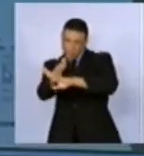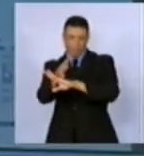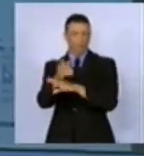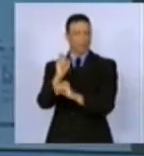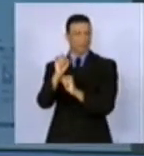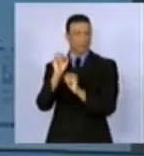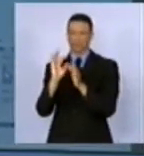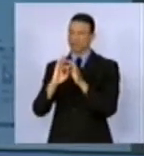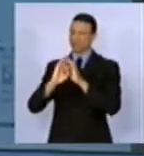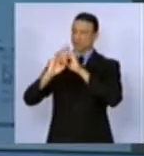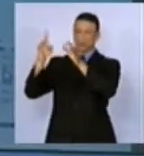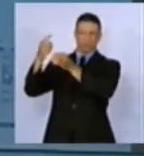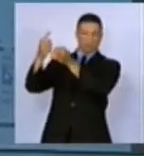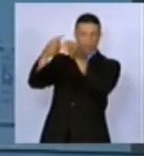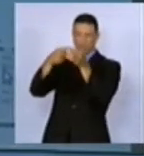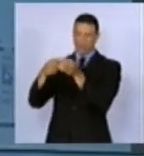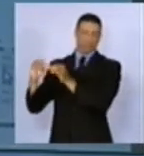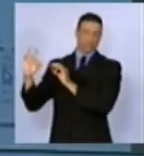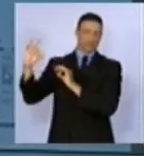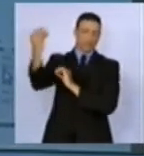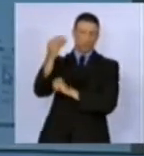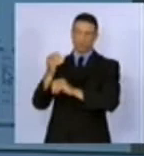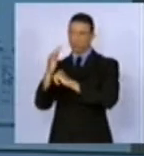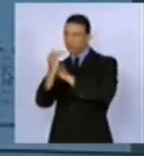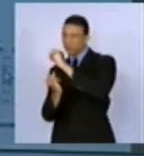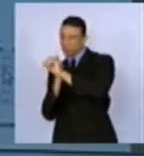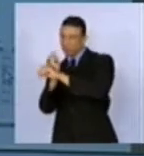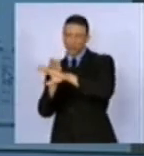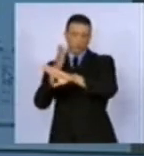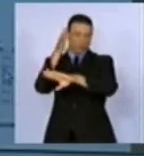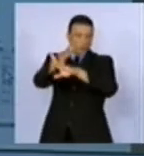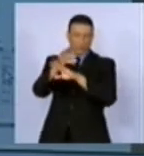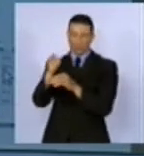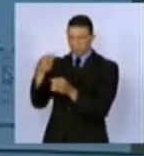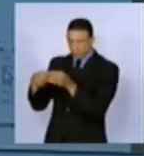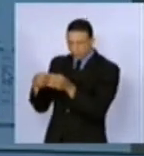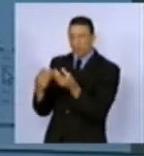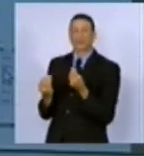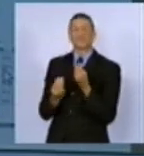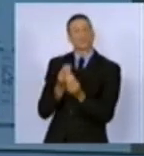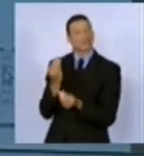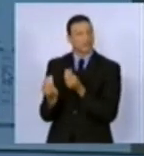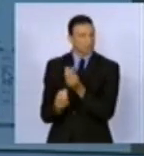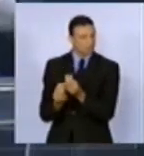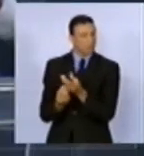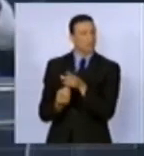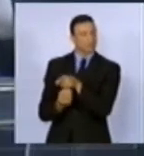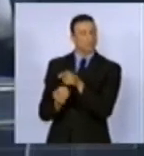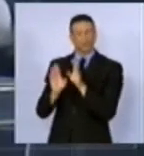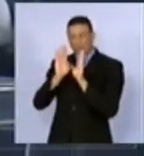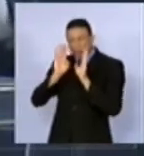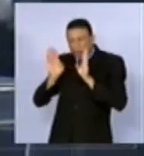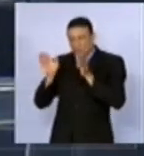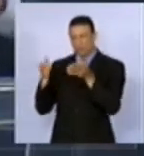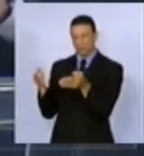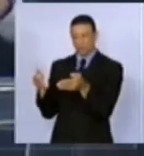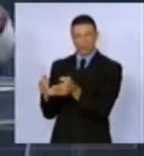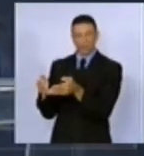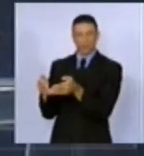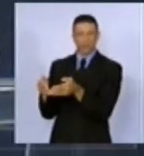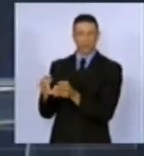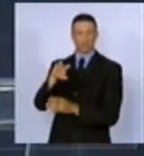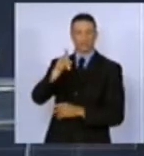consultados todos os municípios Como é que tá a situação deles e particularmente com esse destaque ao